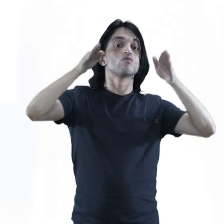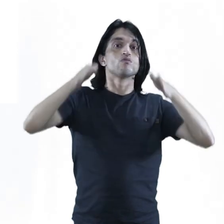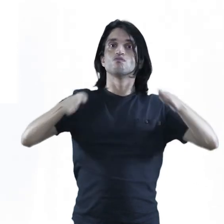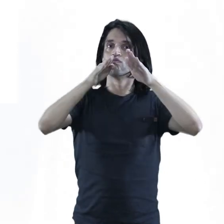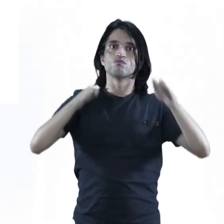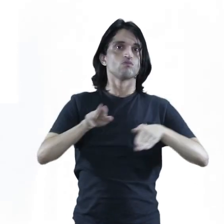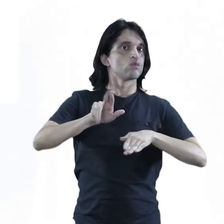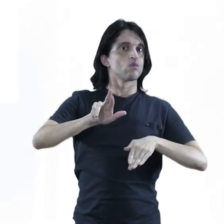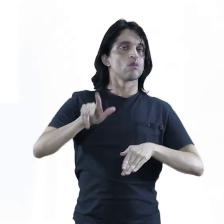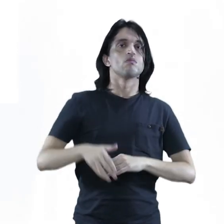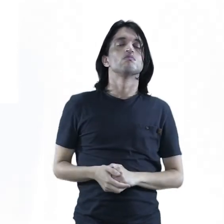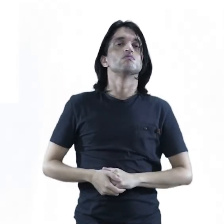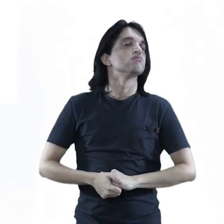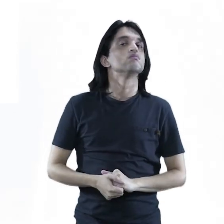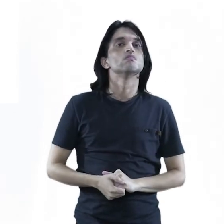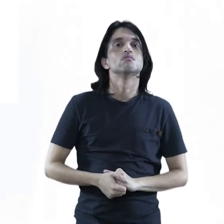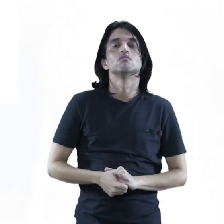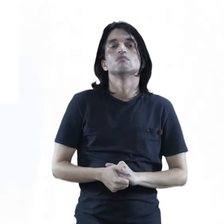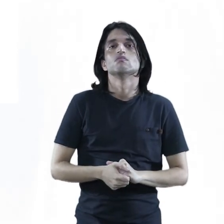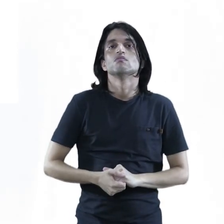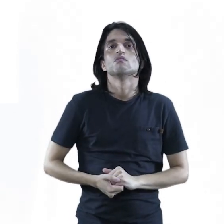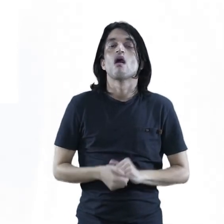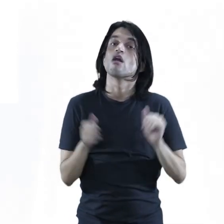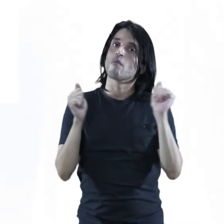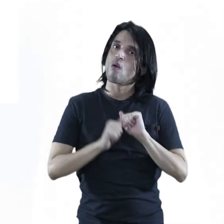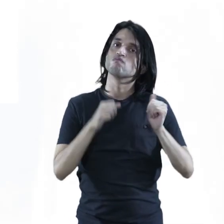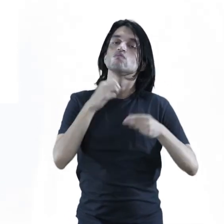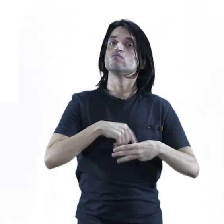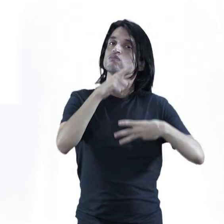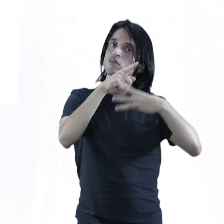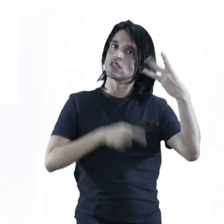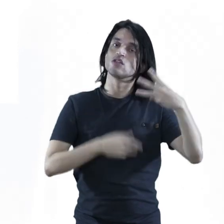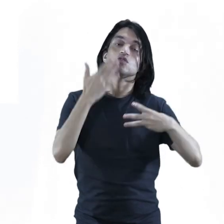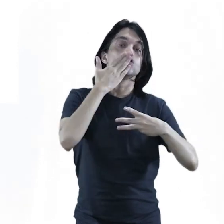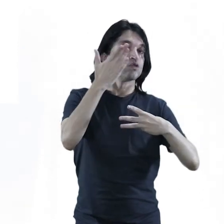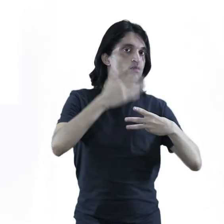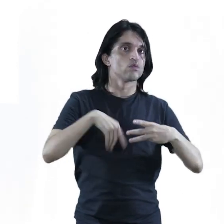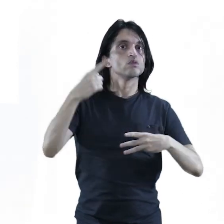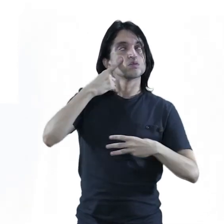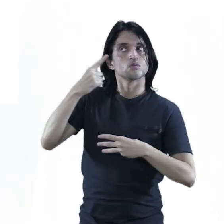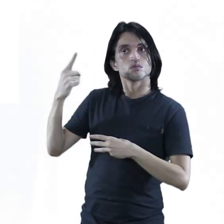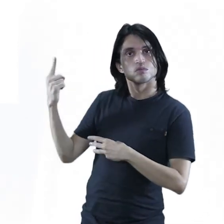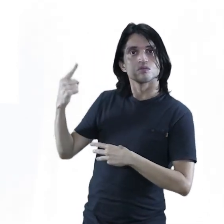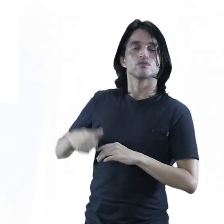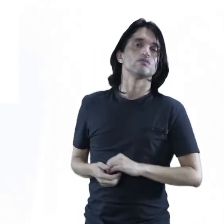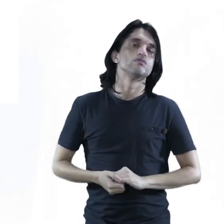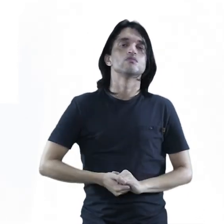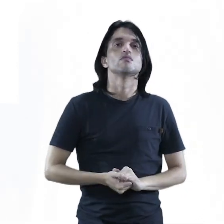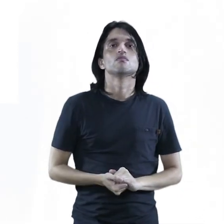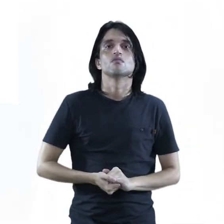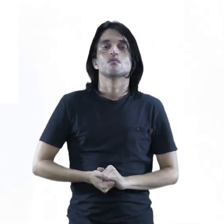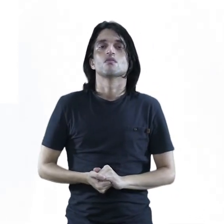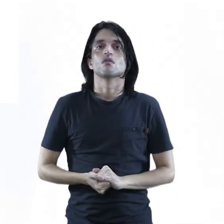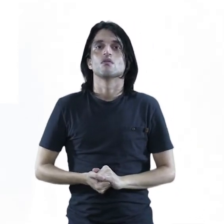aquele que possui os lados transversais de medidas diferentes. Isósceles, aquele que possui os lados transversais de